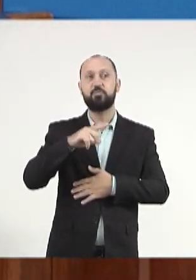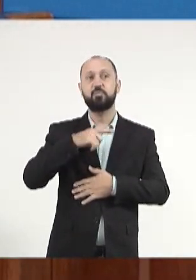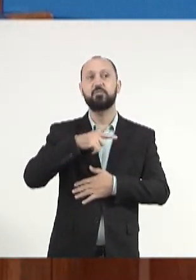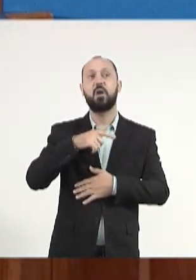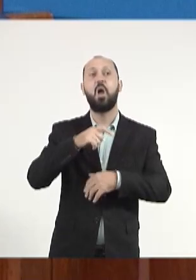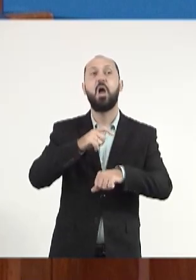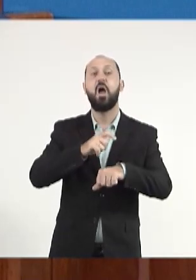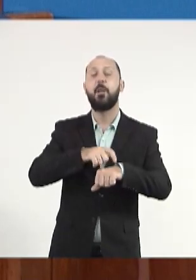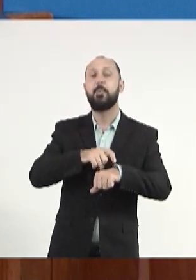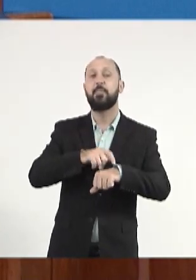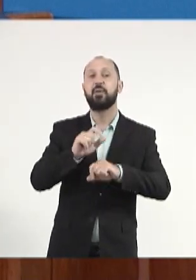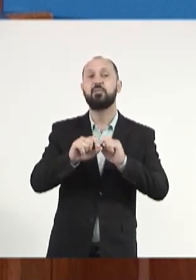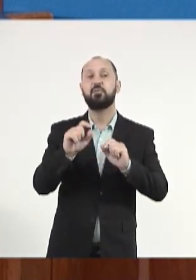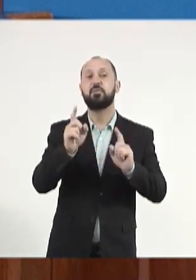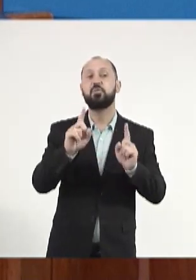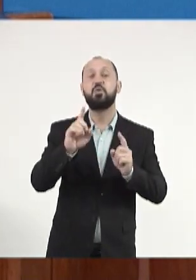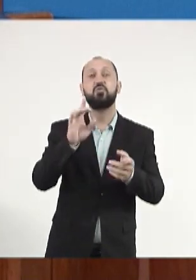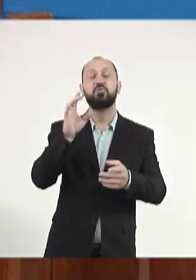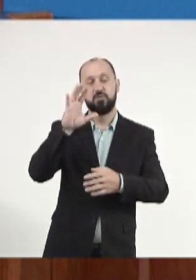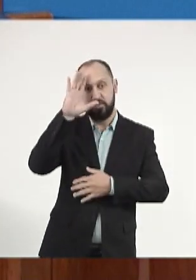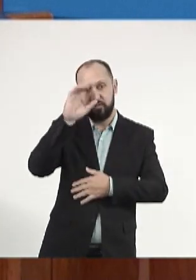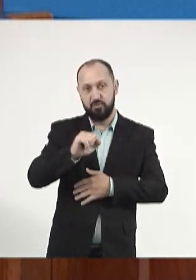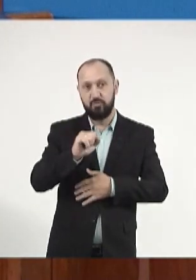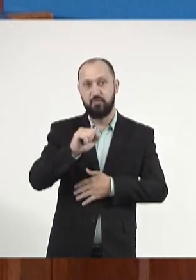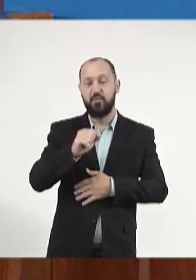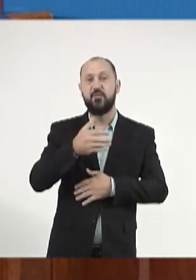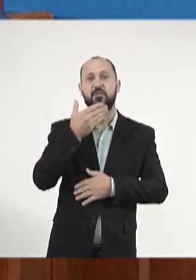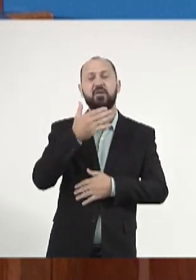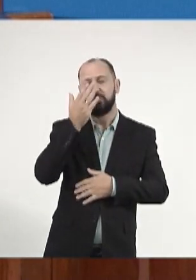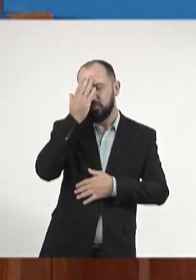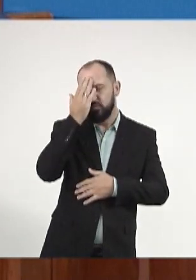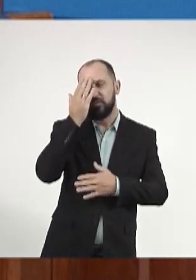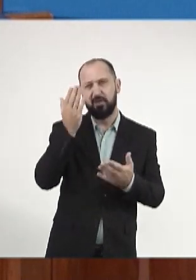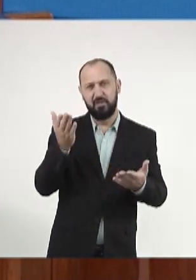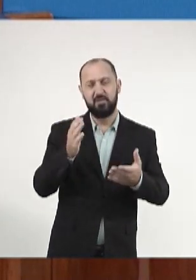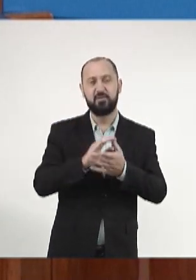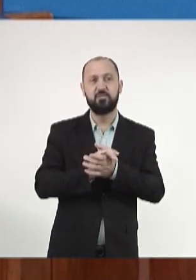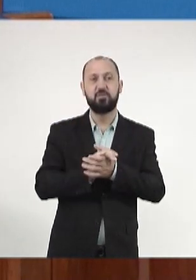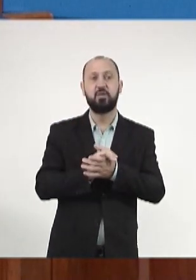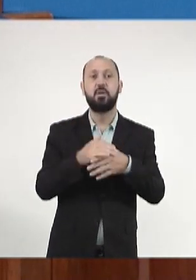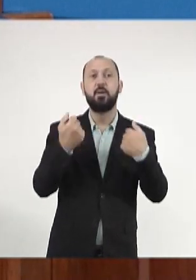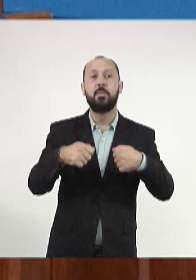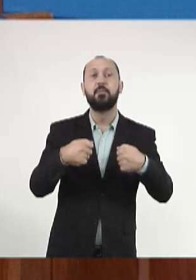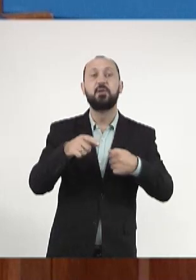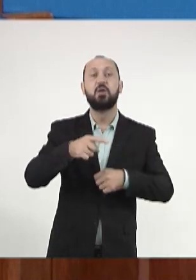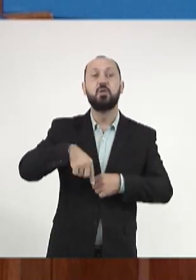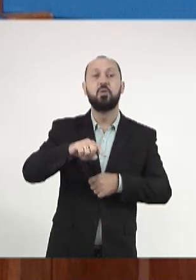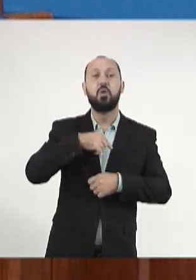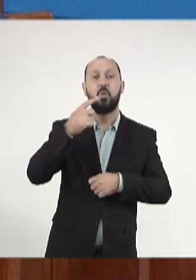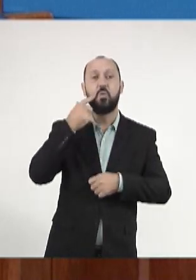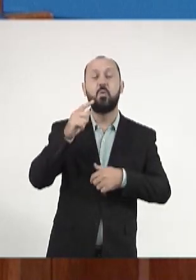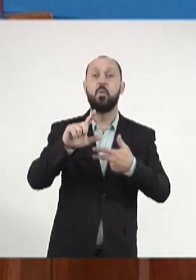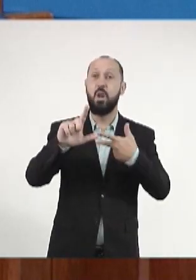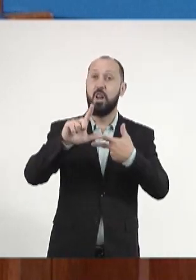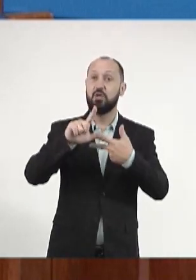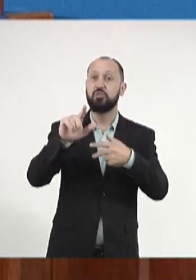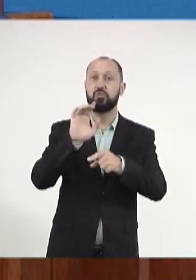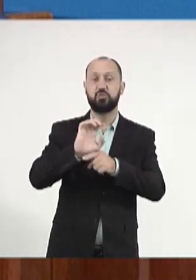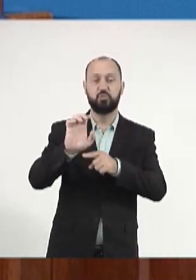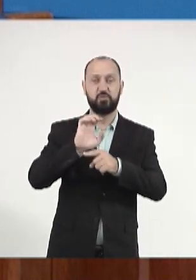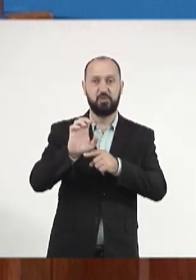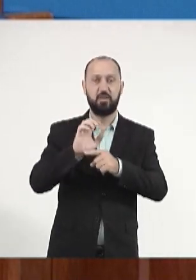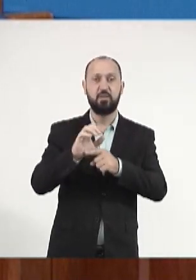uma situação que não é de fácil solução. Eu sei disso. Mas nós precisamos aqui, enquanto Poder Legislativo do